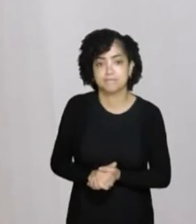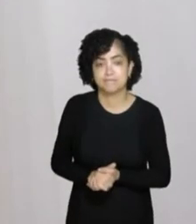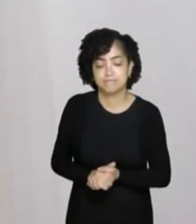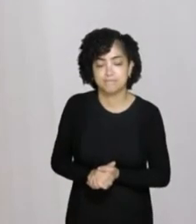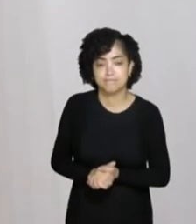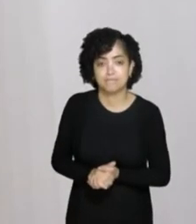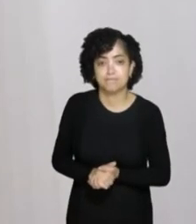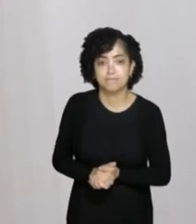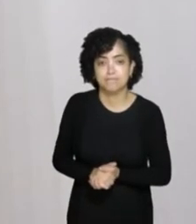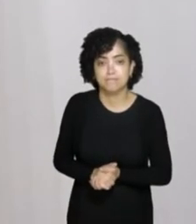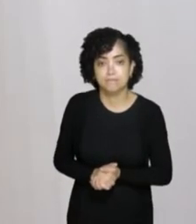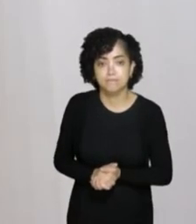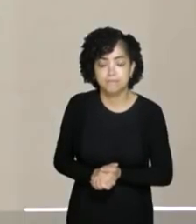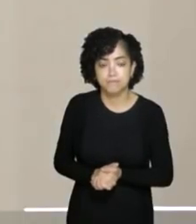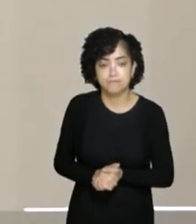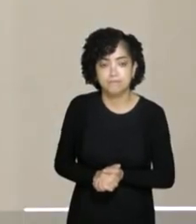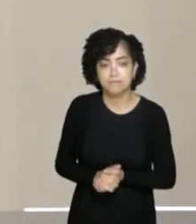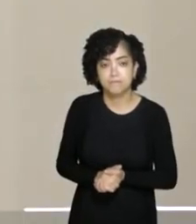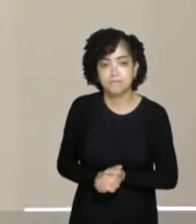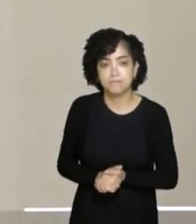deputado Fabiano.